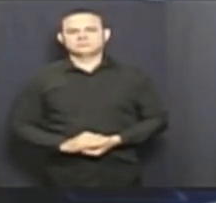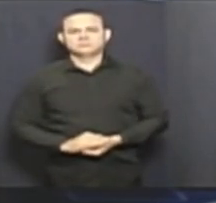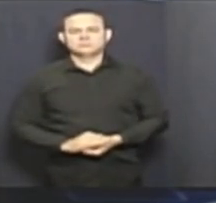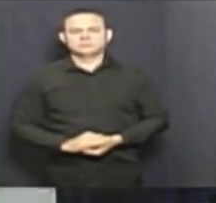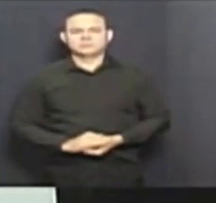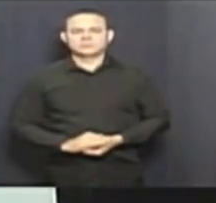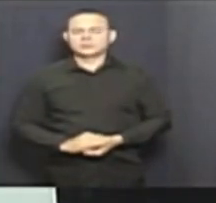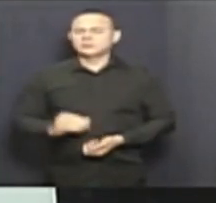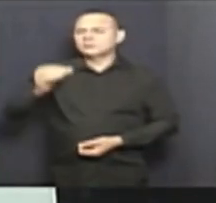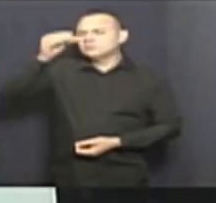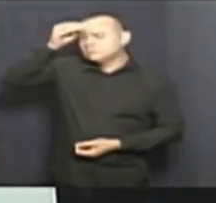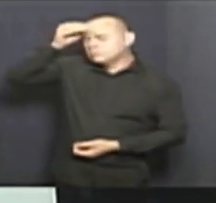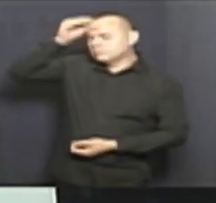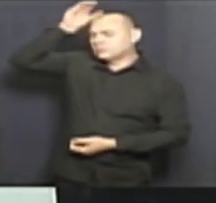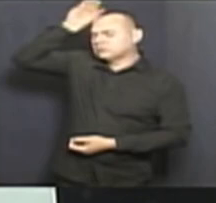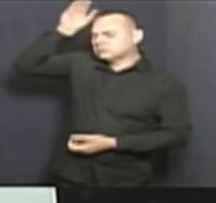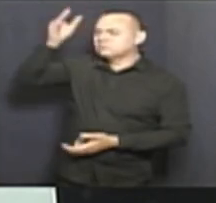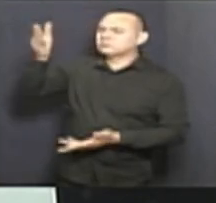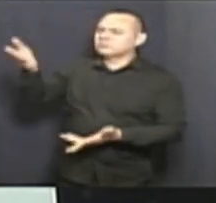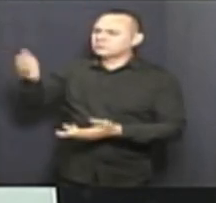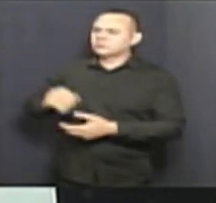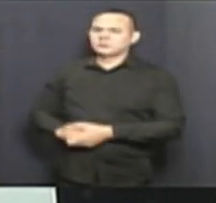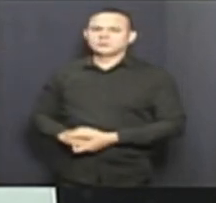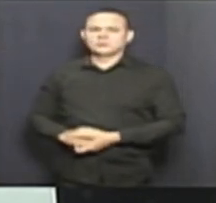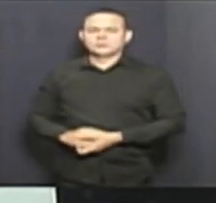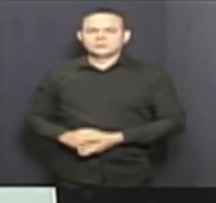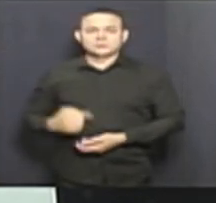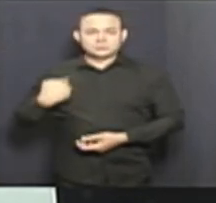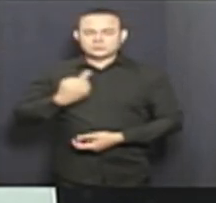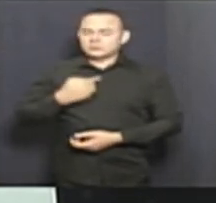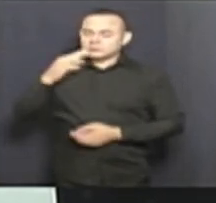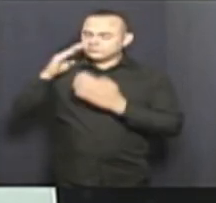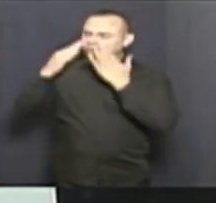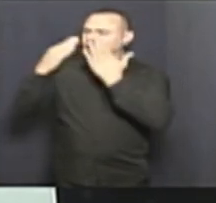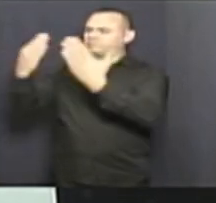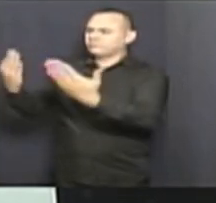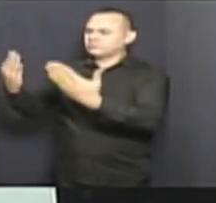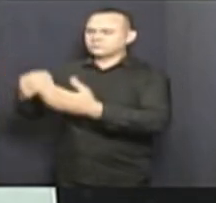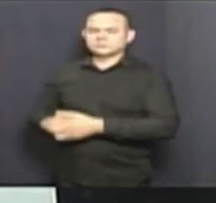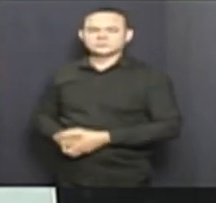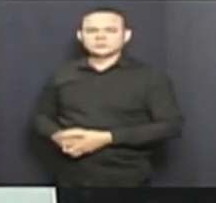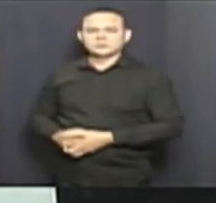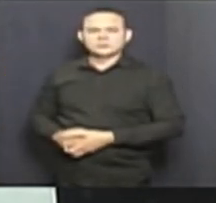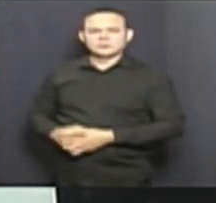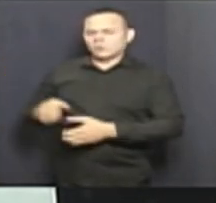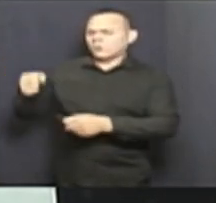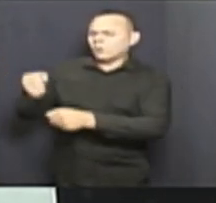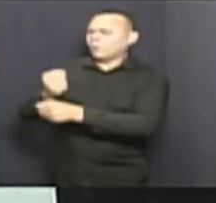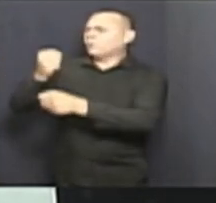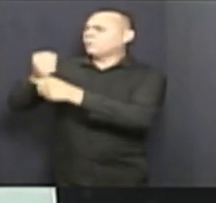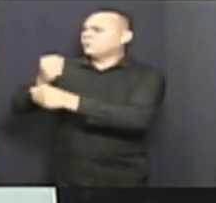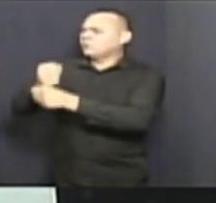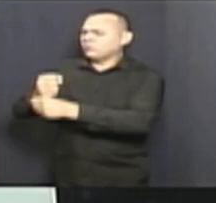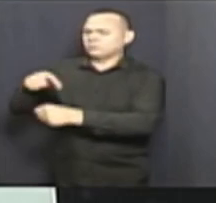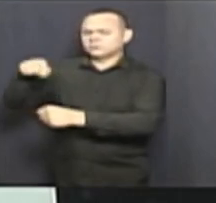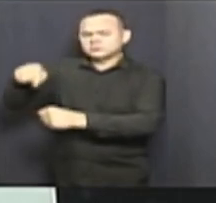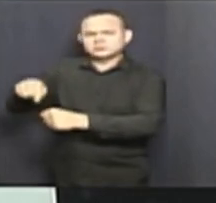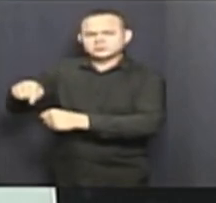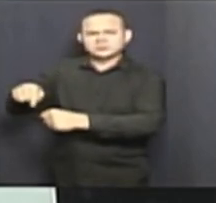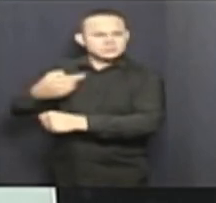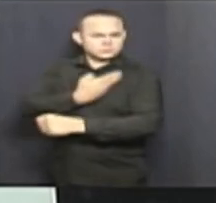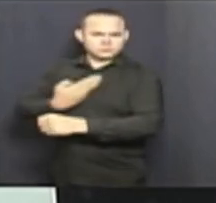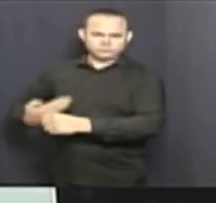marcelo candidato marcelo nós temos visto obras eleitoreiras do estado